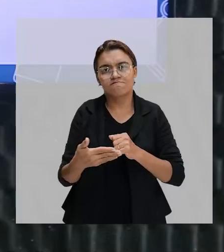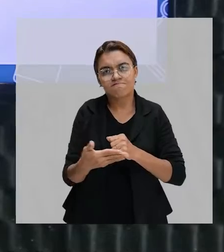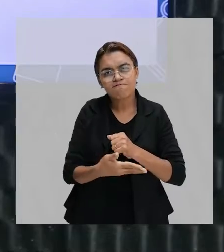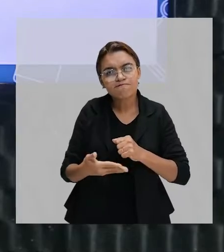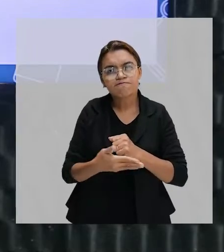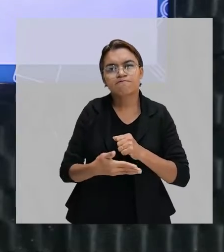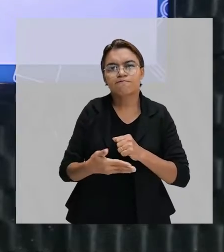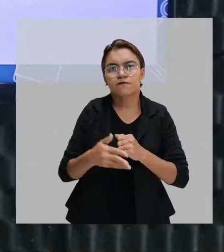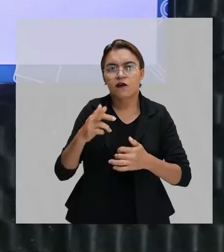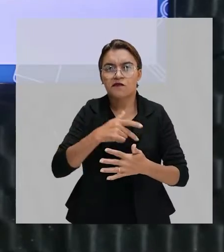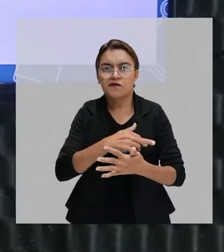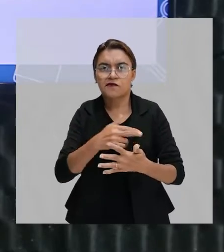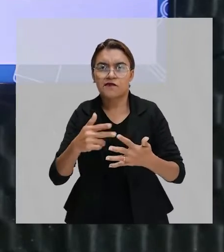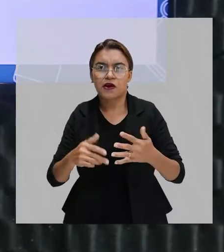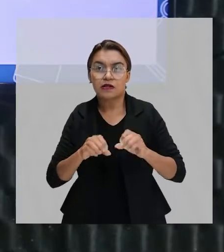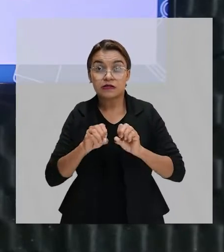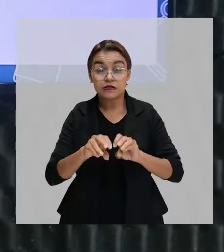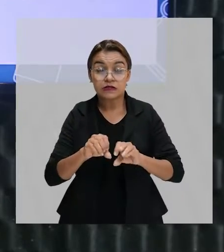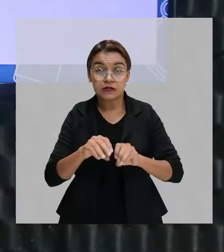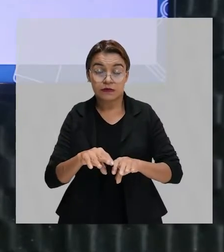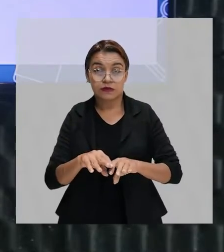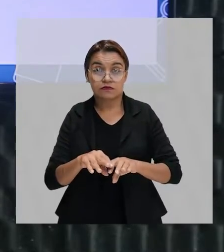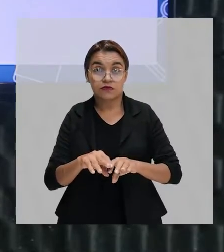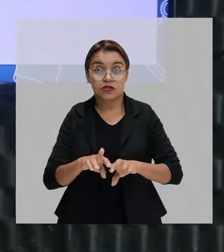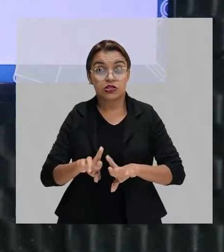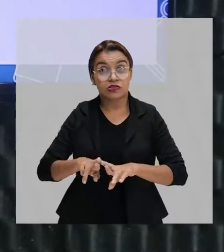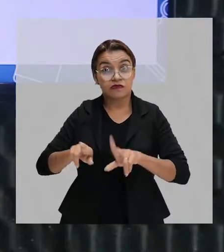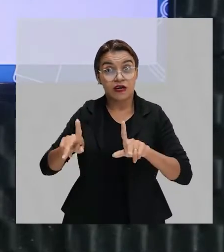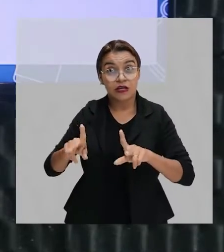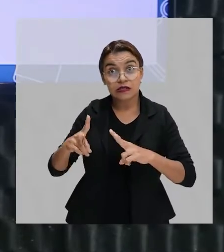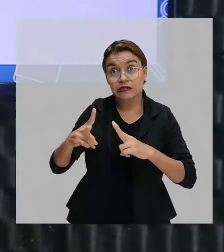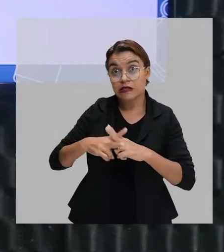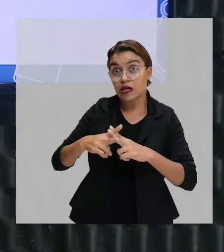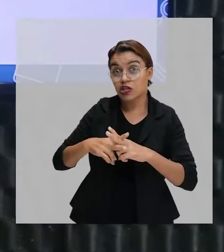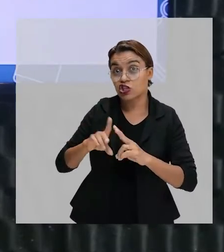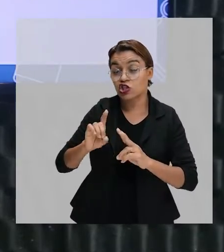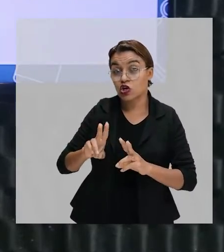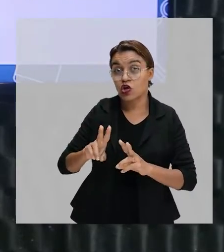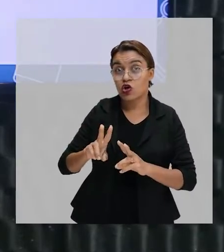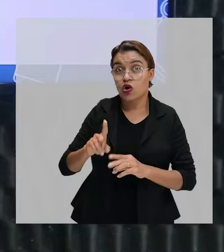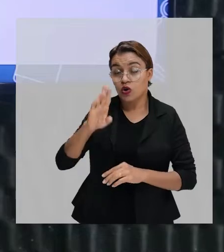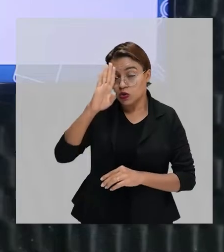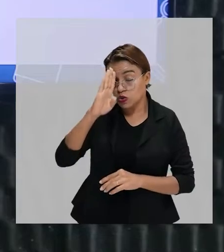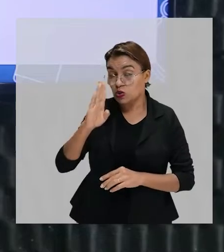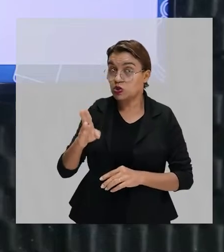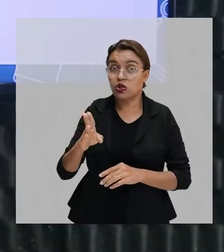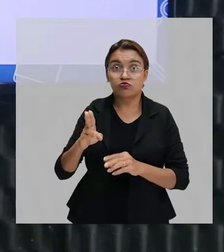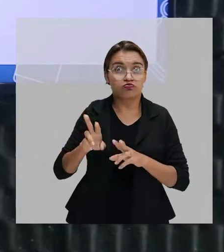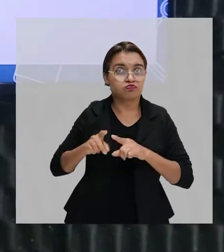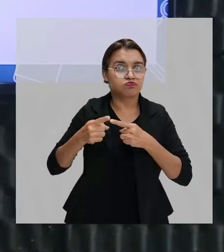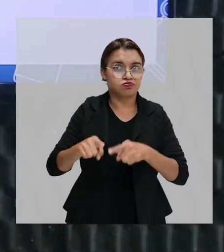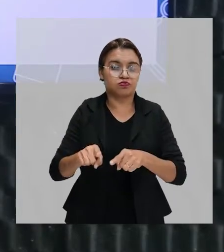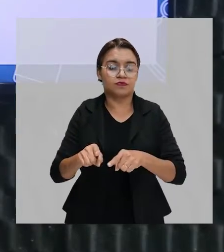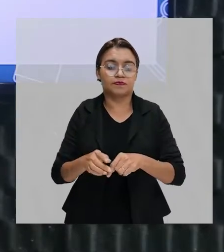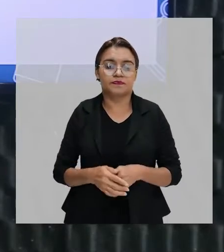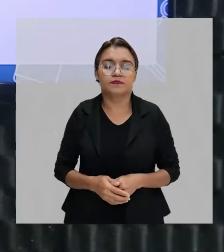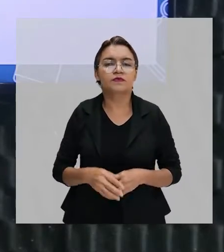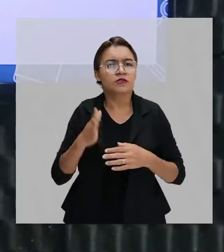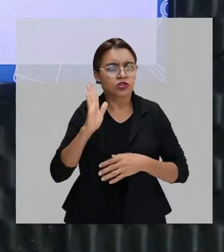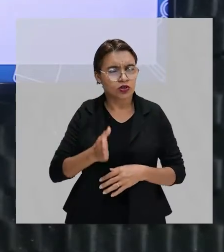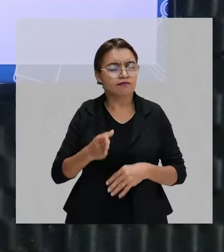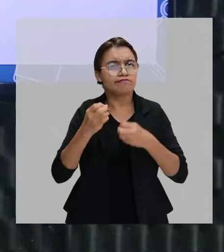ensinamentos Diferentemente da luta que tem muito a ver apenas com o combate direto eu até expliquei para